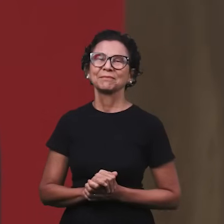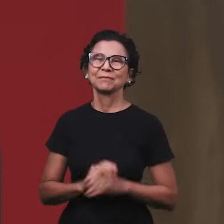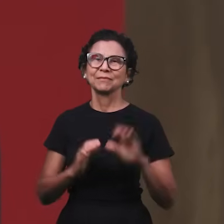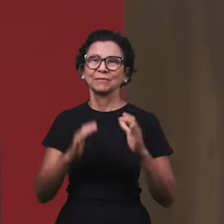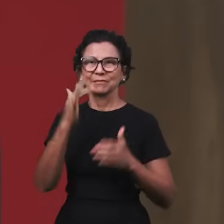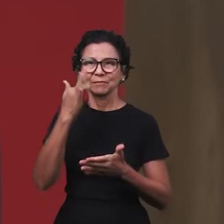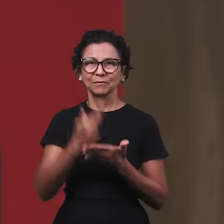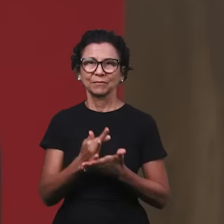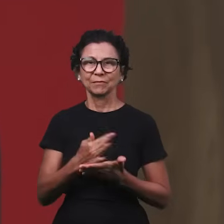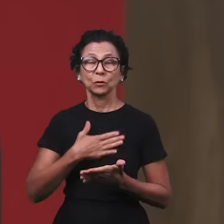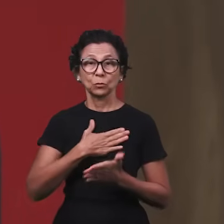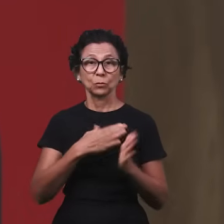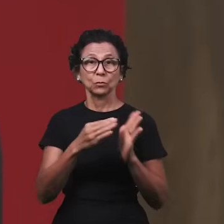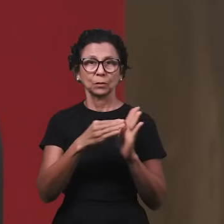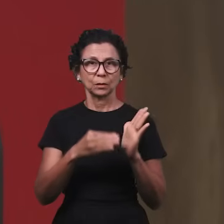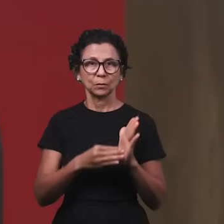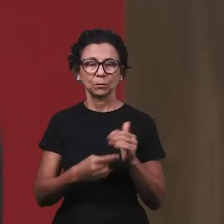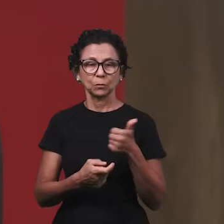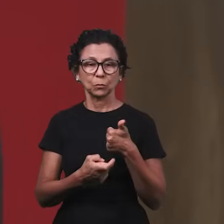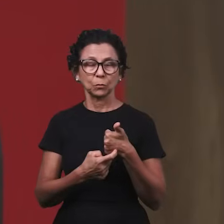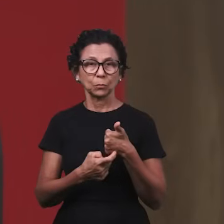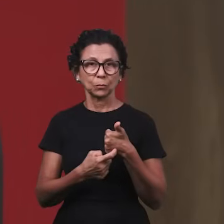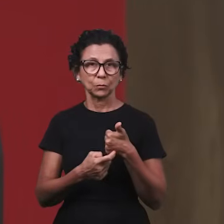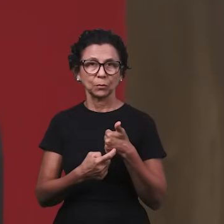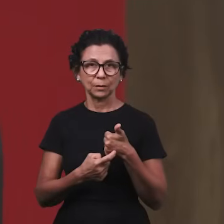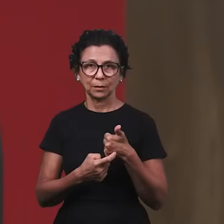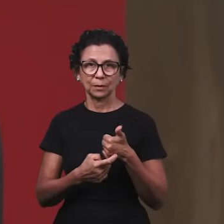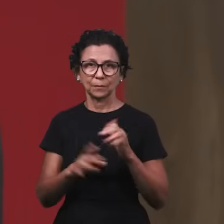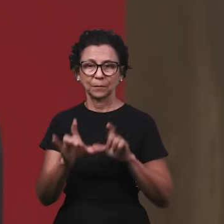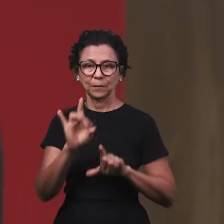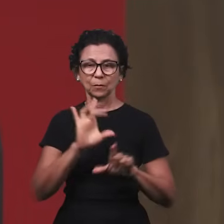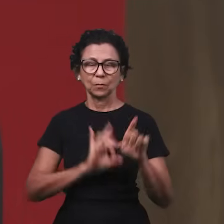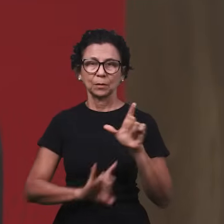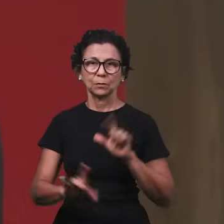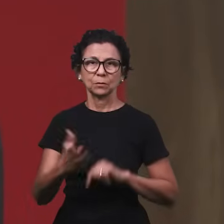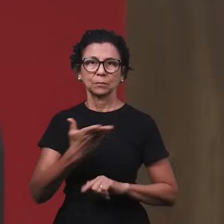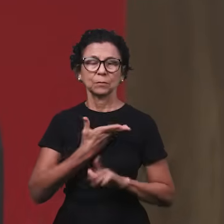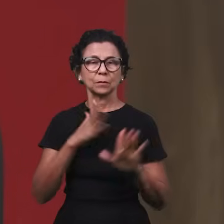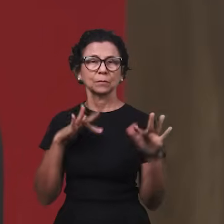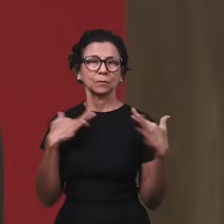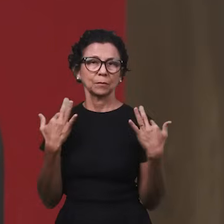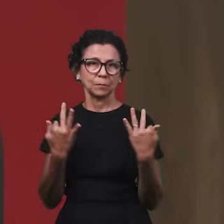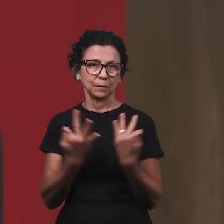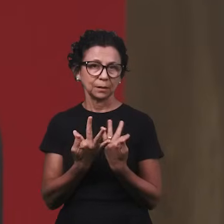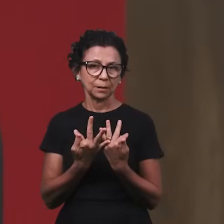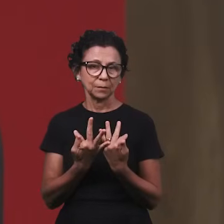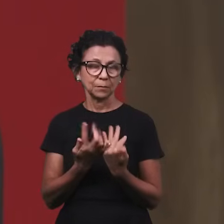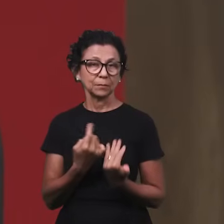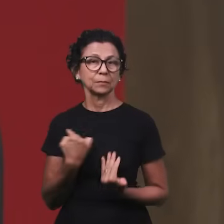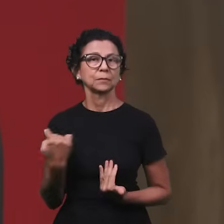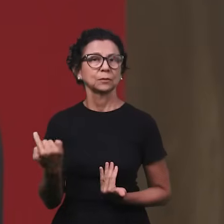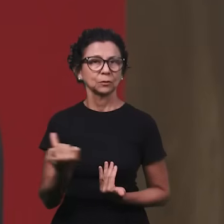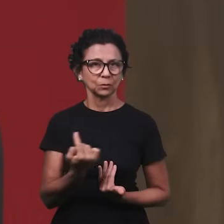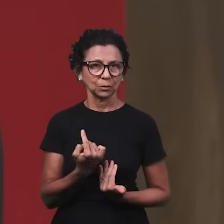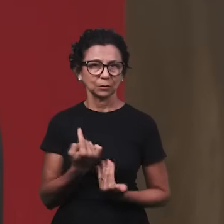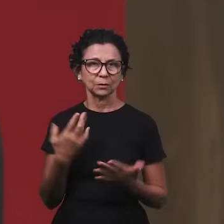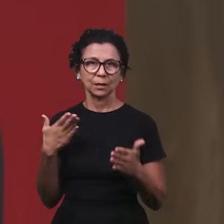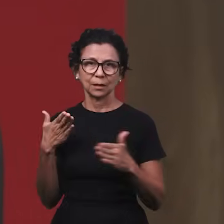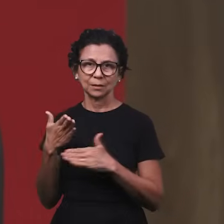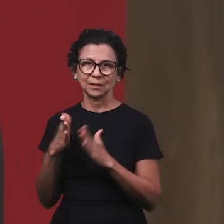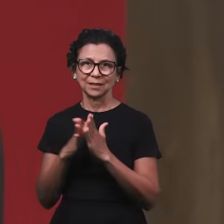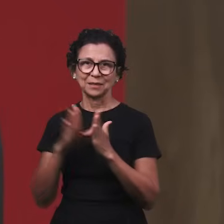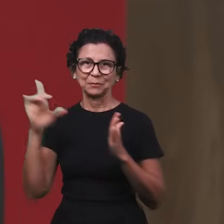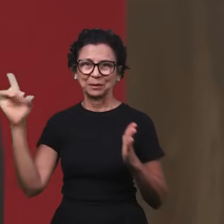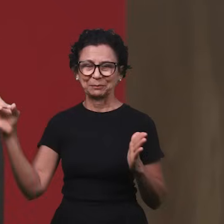desse conteúdo? Curta, compartilhe com seus amigos, com seus familiares, para que todos possam ter acesso